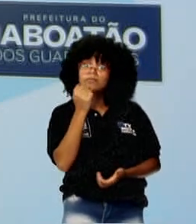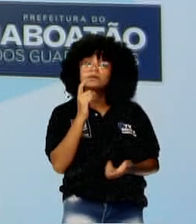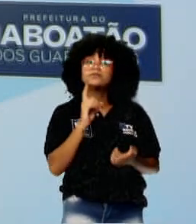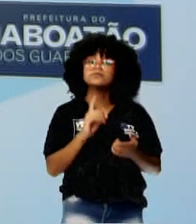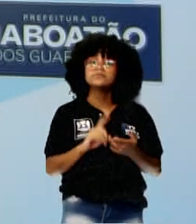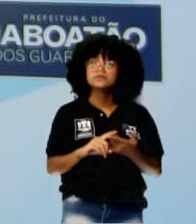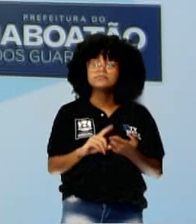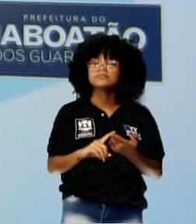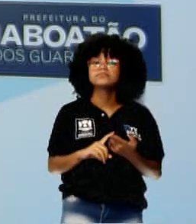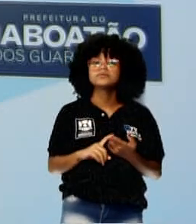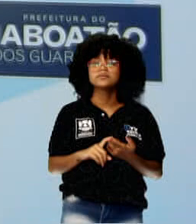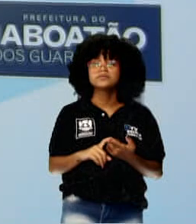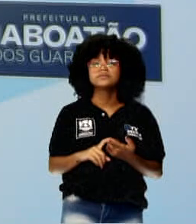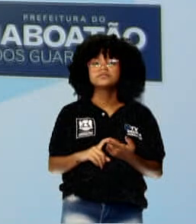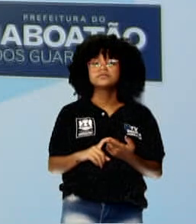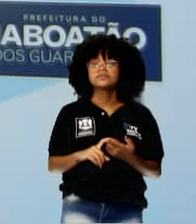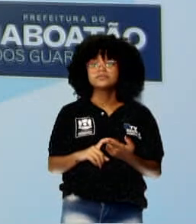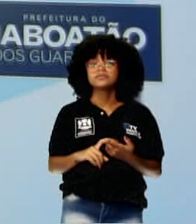e comeu.